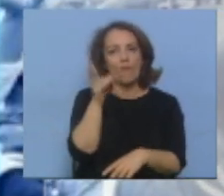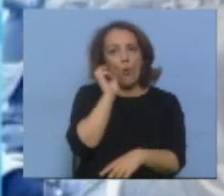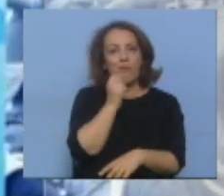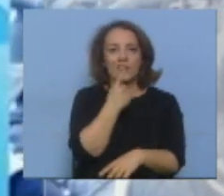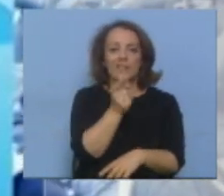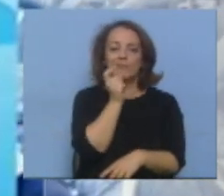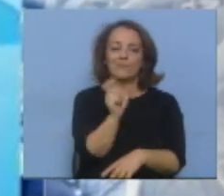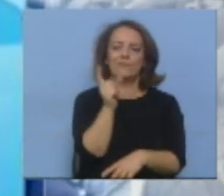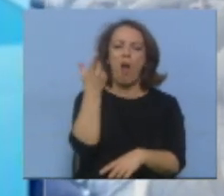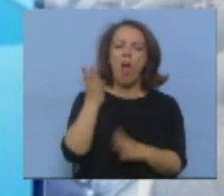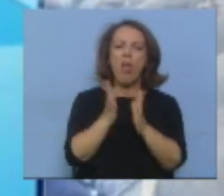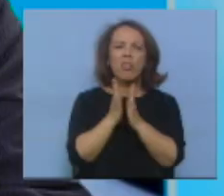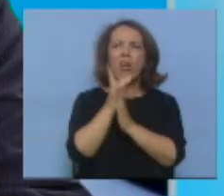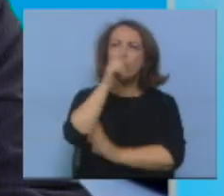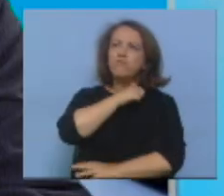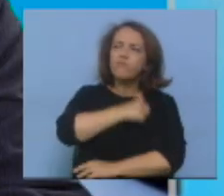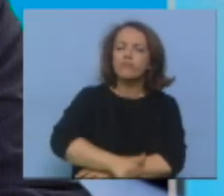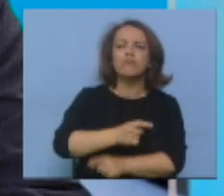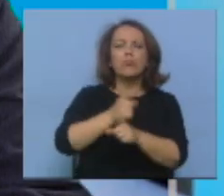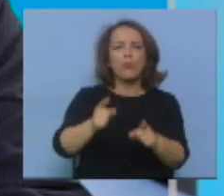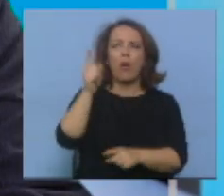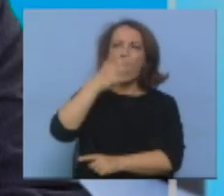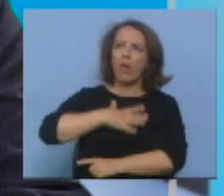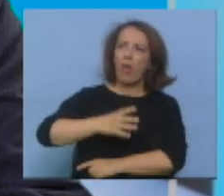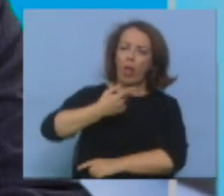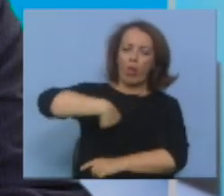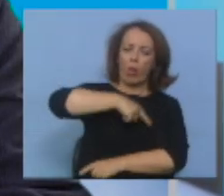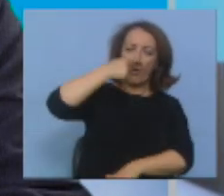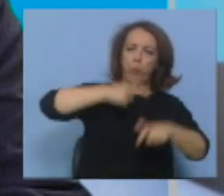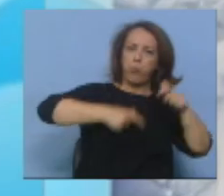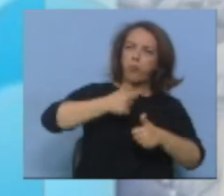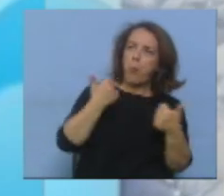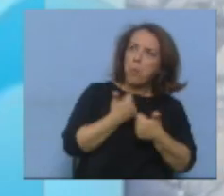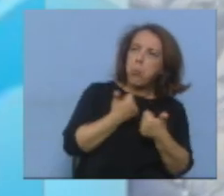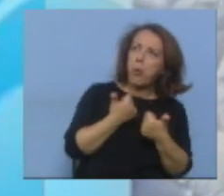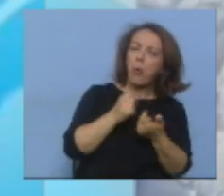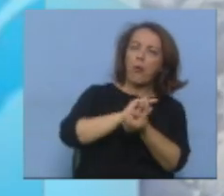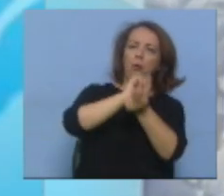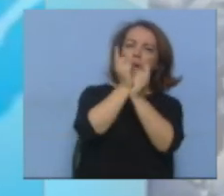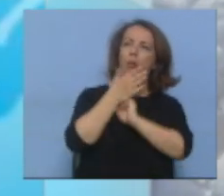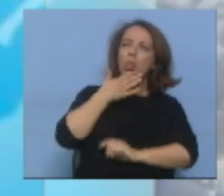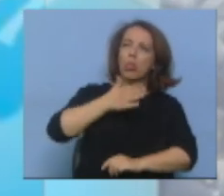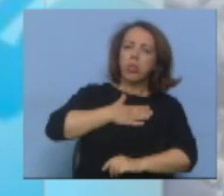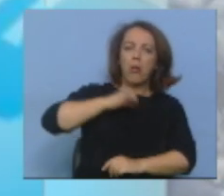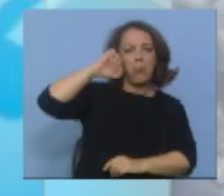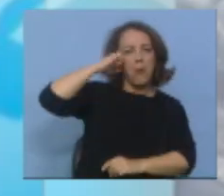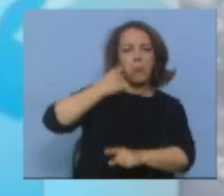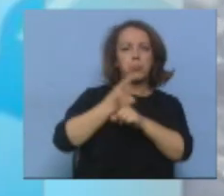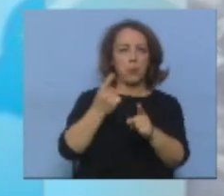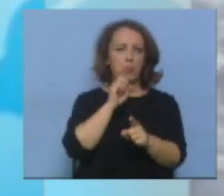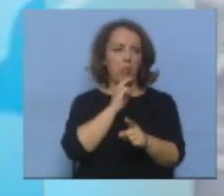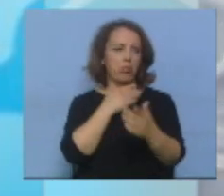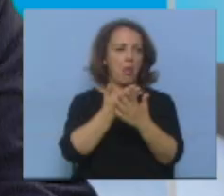porque é que Deus permite tudo isto, se quer o bem do seu povo, porque estas circunstâncias, podendo até gerar alguma revolta.